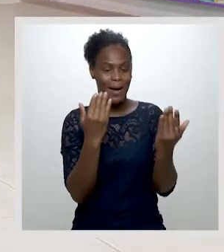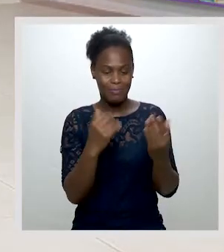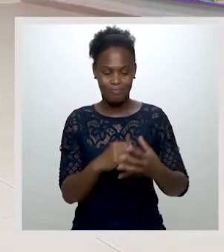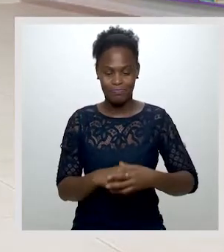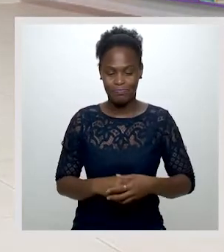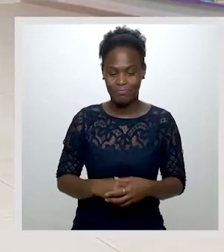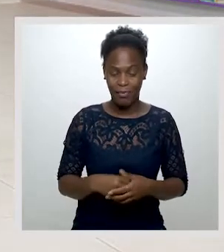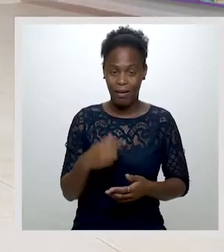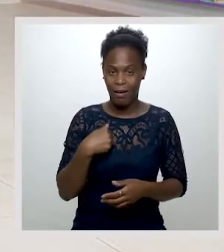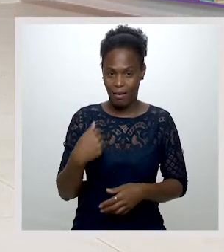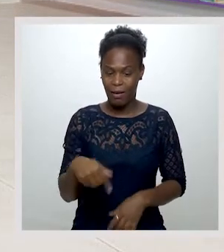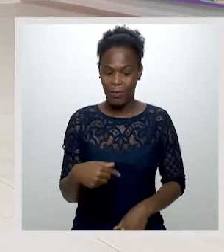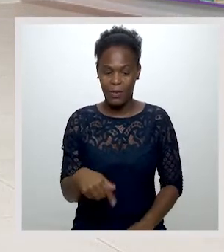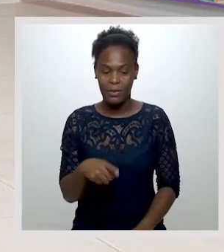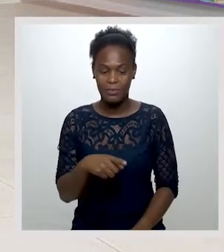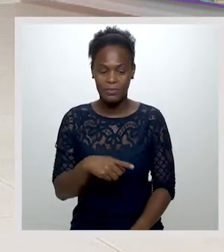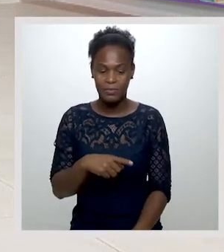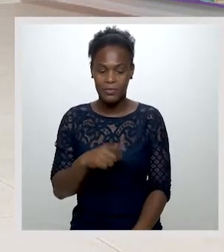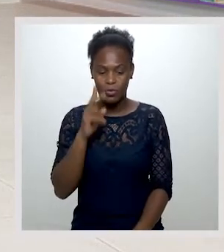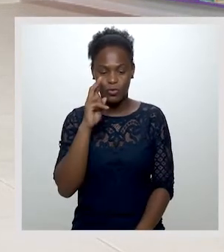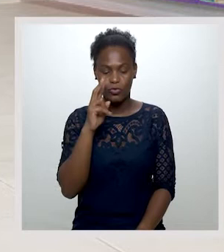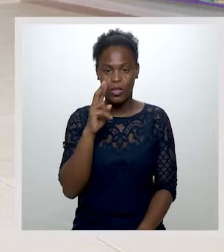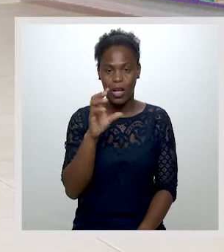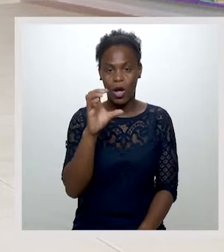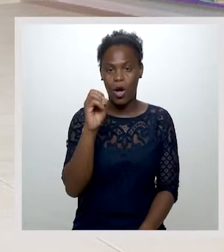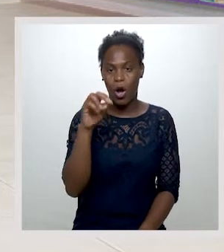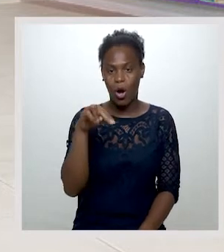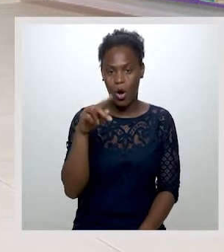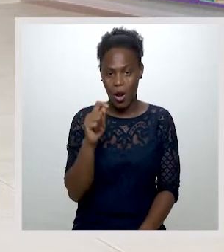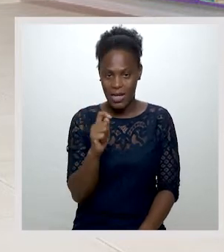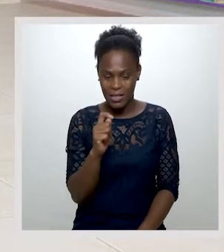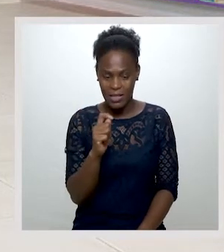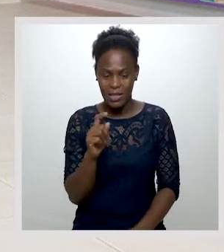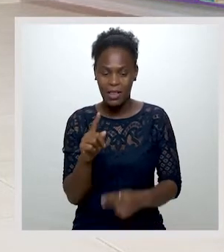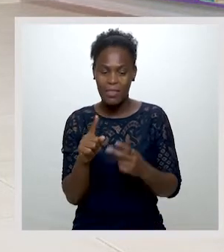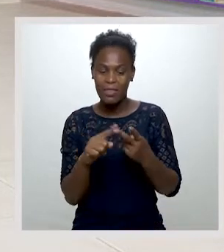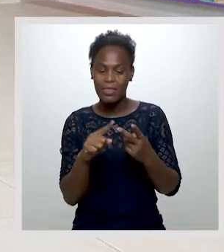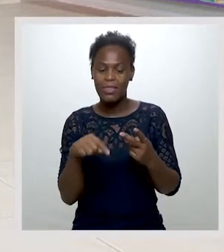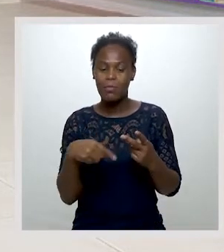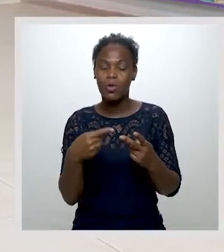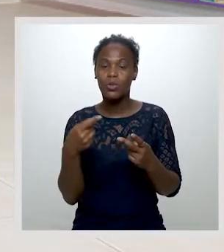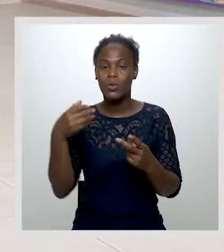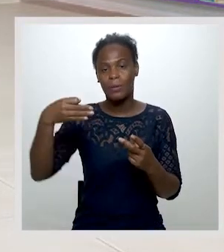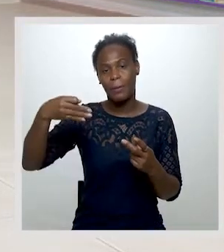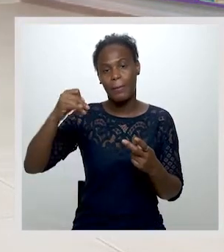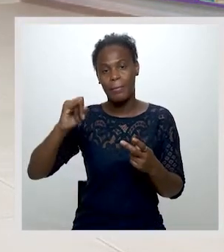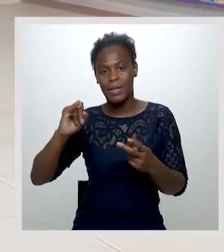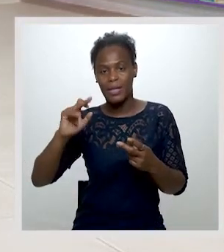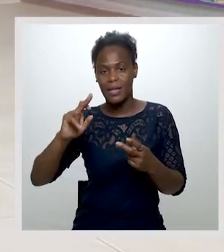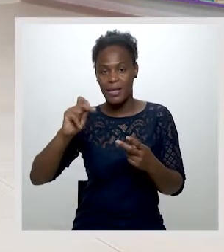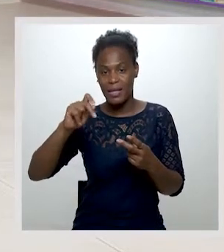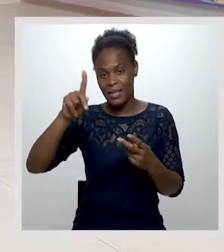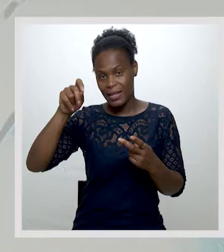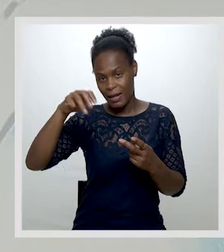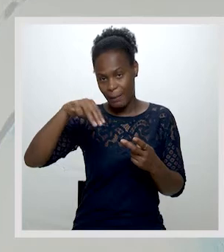aqui o cone, não é? E tenho aqui a pirâmide.